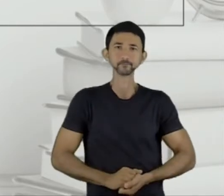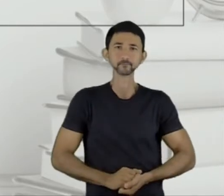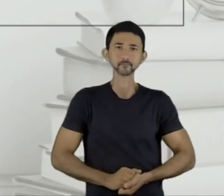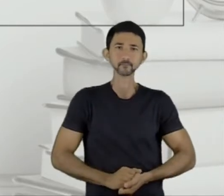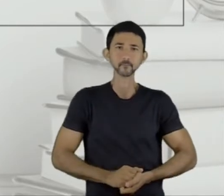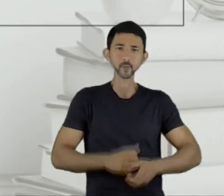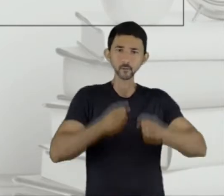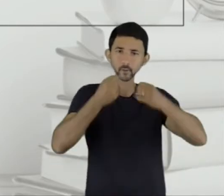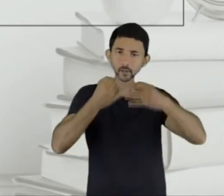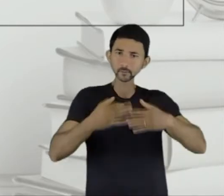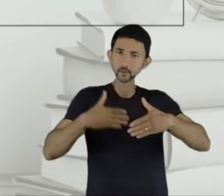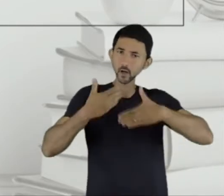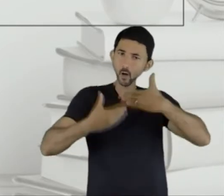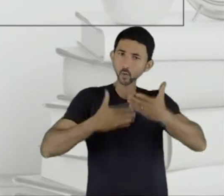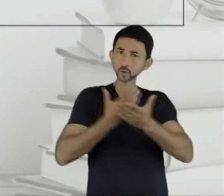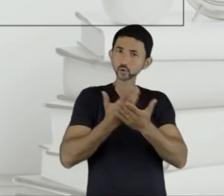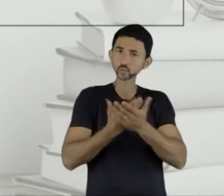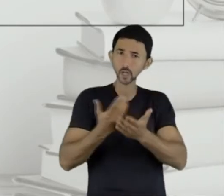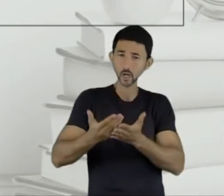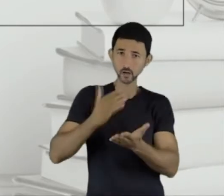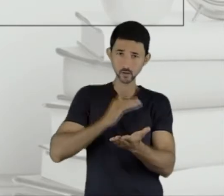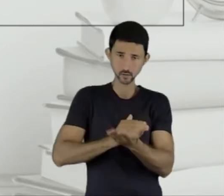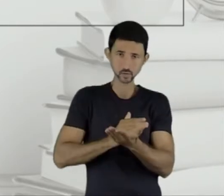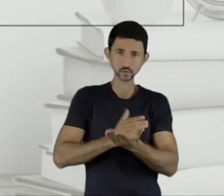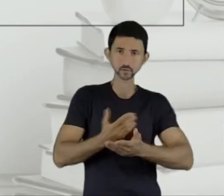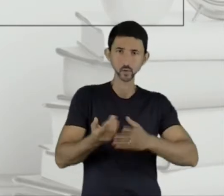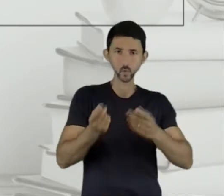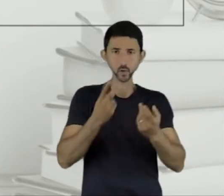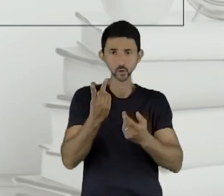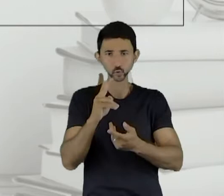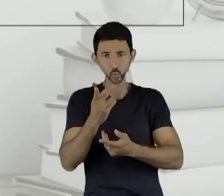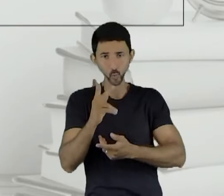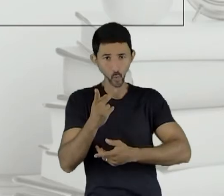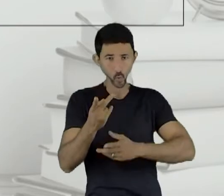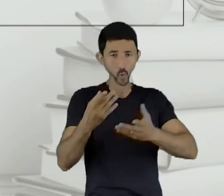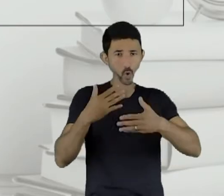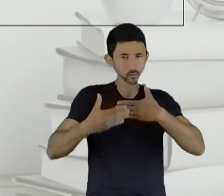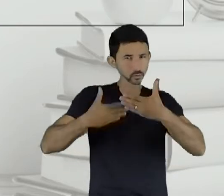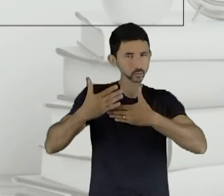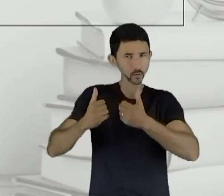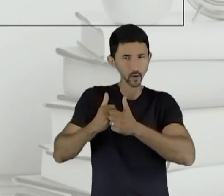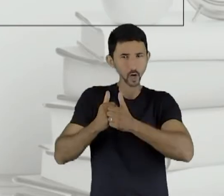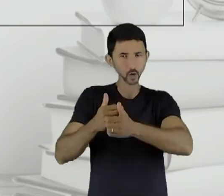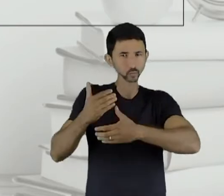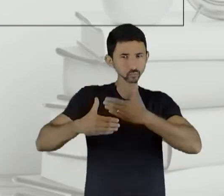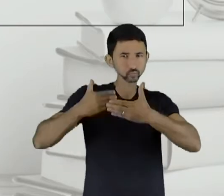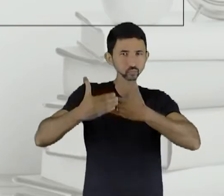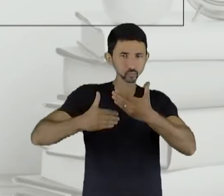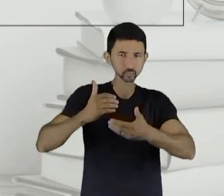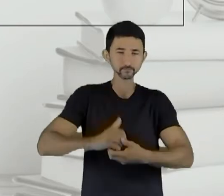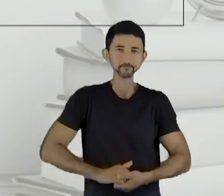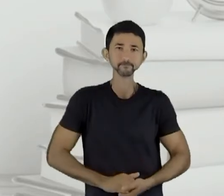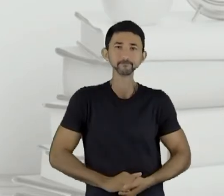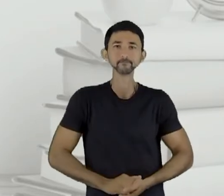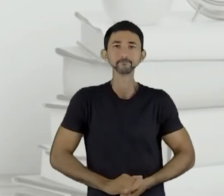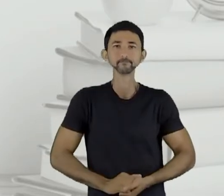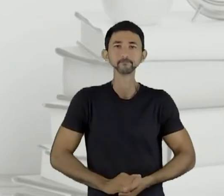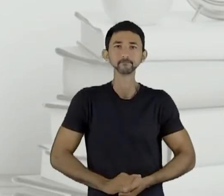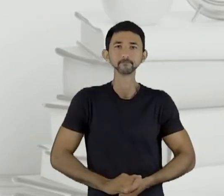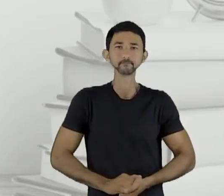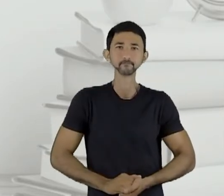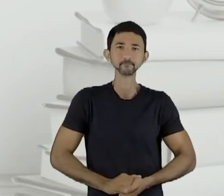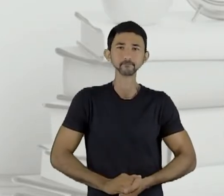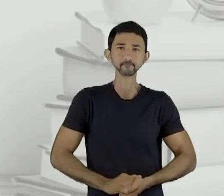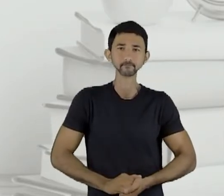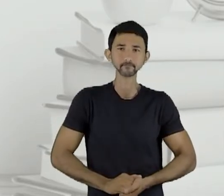Sem falar o que pode ser trabalhado antes. Então essas duas habilidades vão com a gente possivelmente em mais de uma aula.